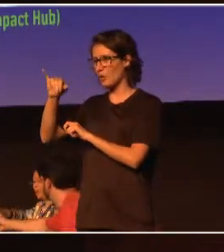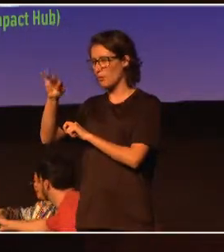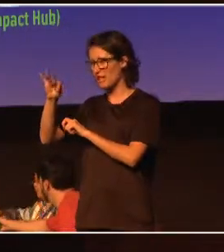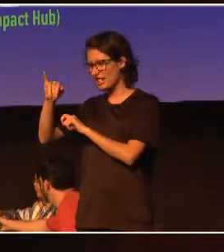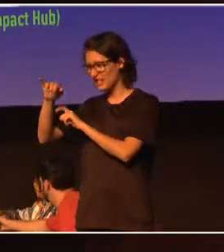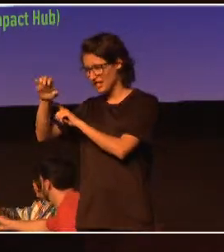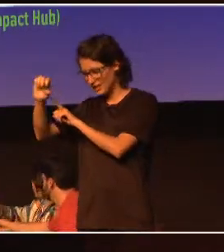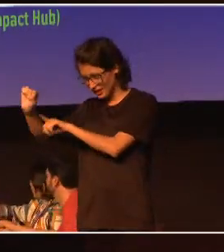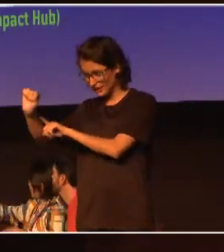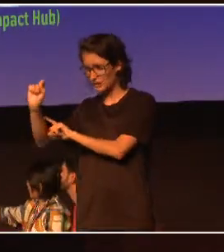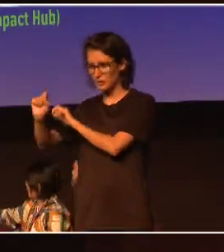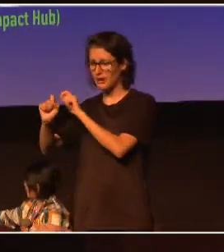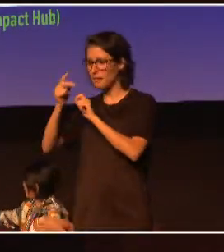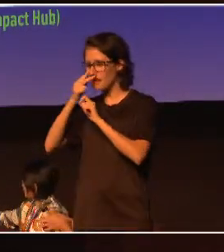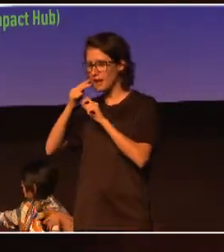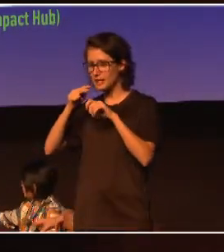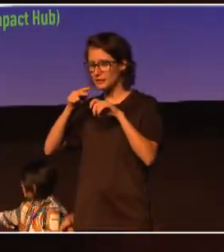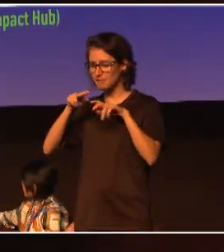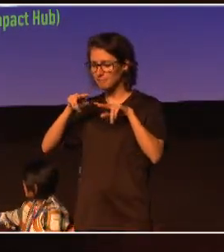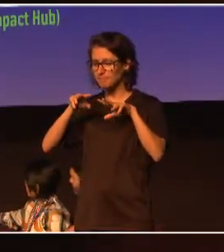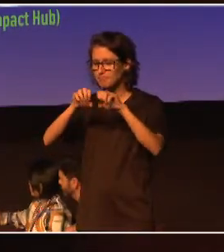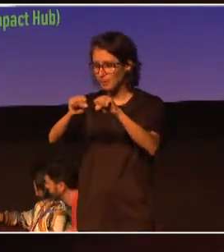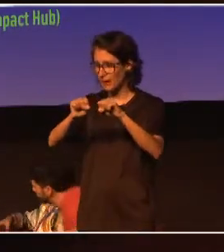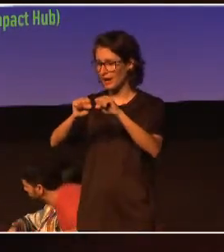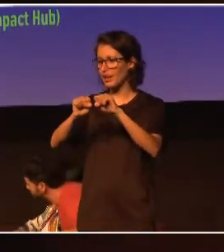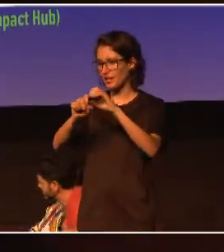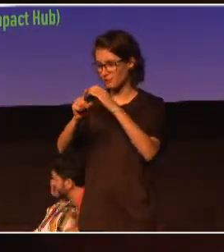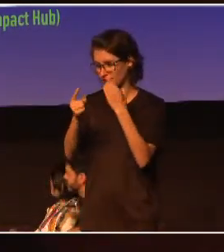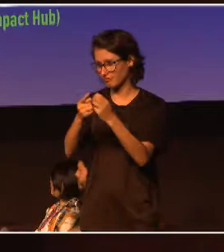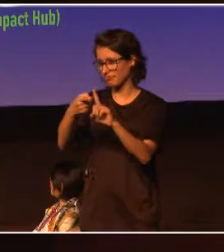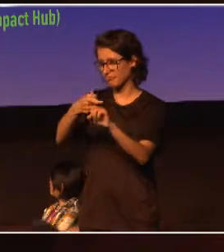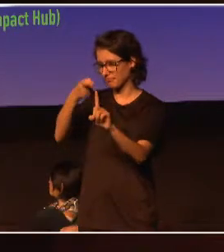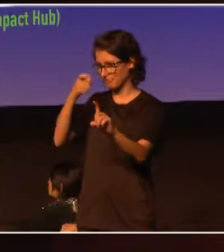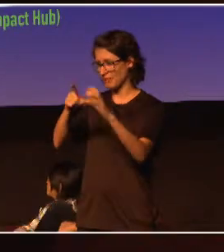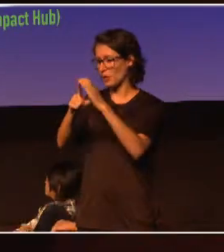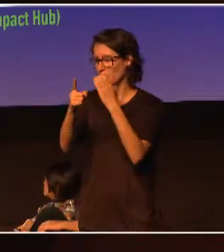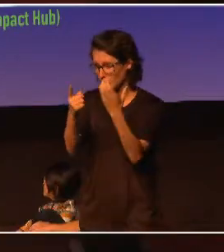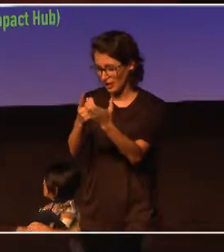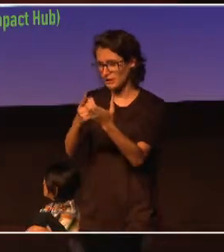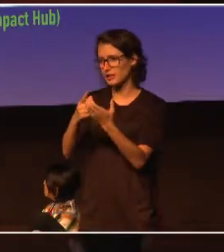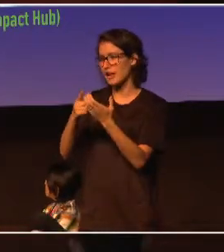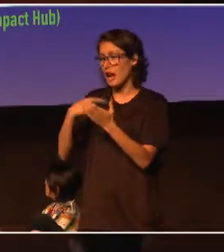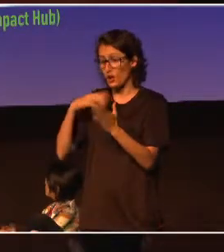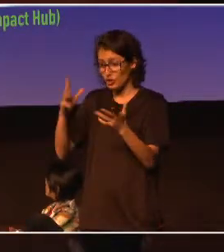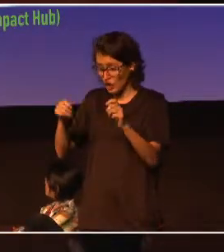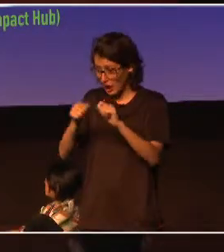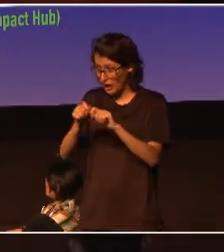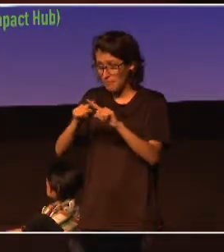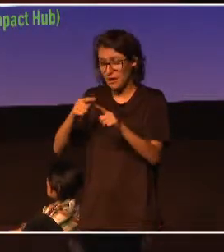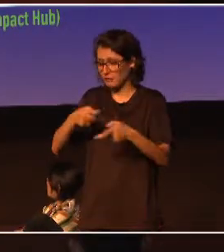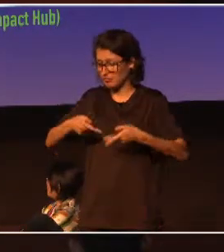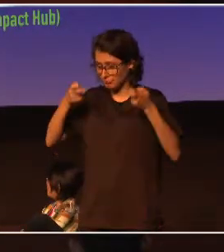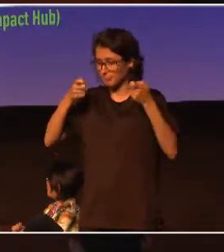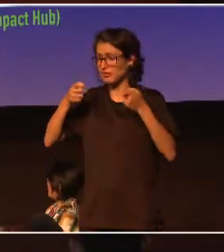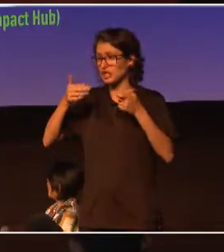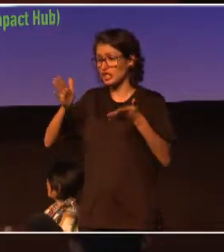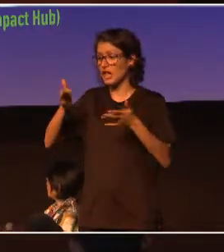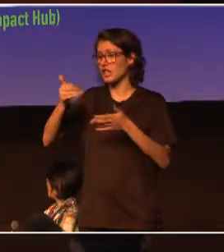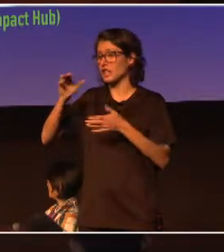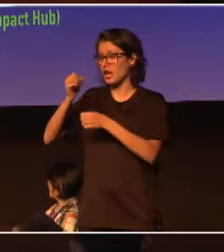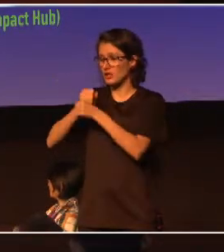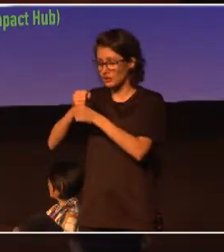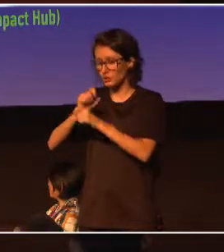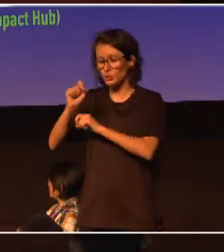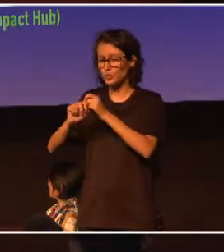E eu, sem saber que aquilo chamava construção de comunidade, venho fazendo isso faz uns 10 anos. E se for ver o que significa mesmo